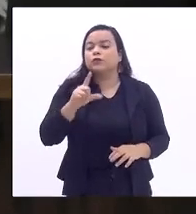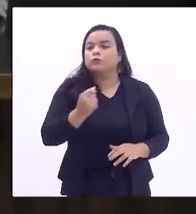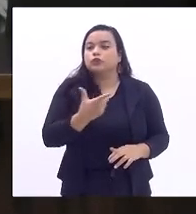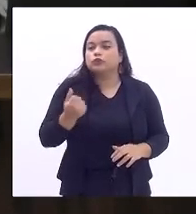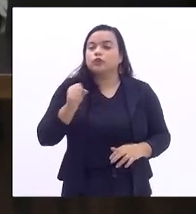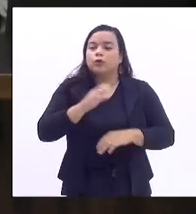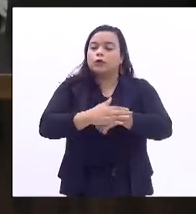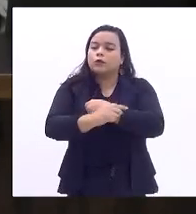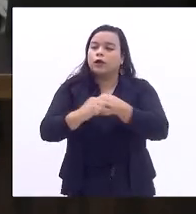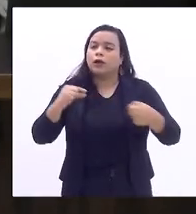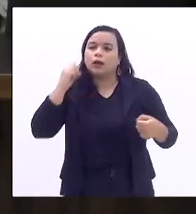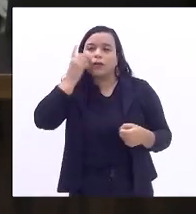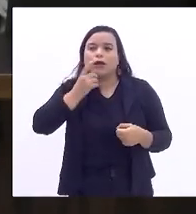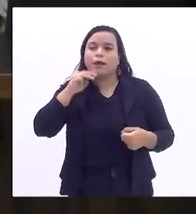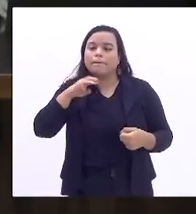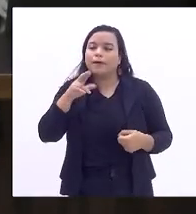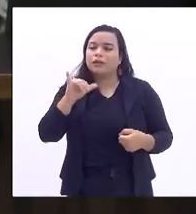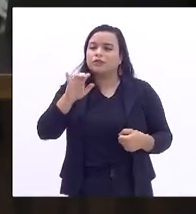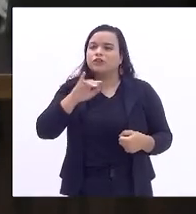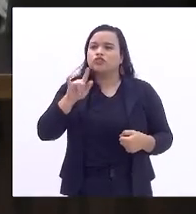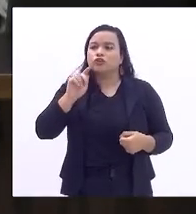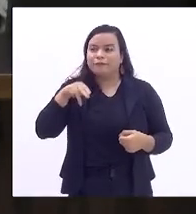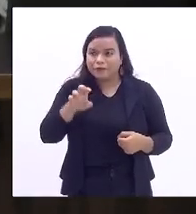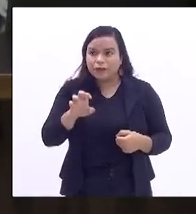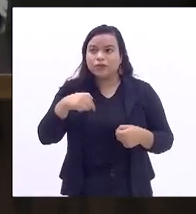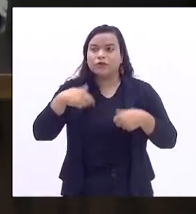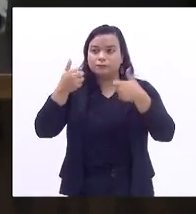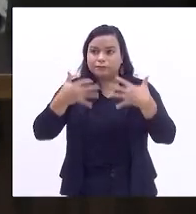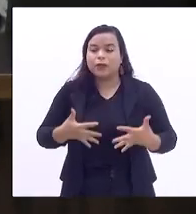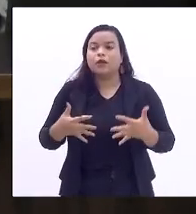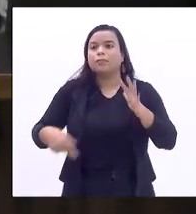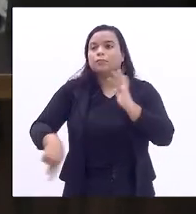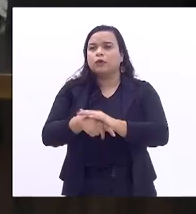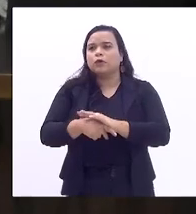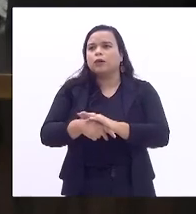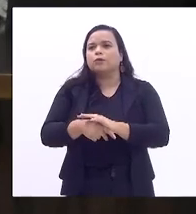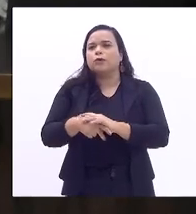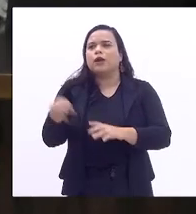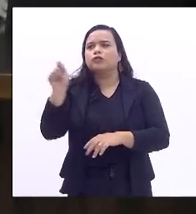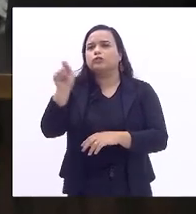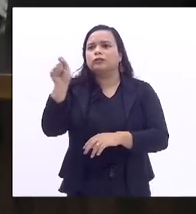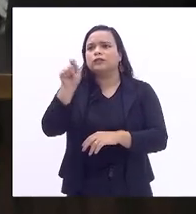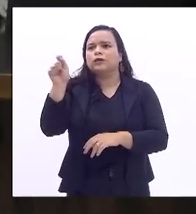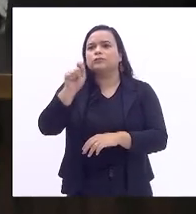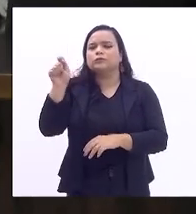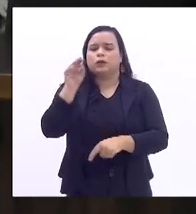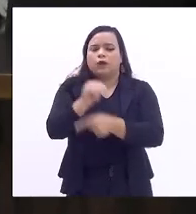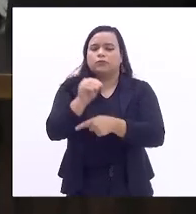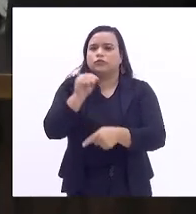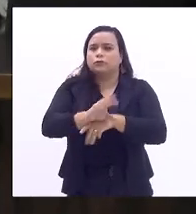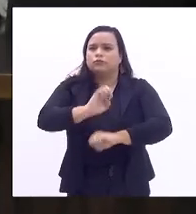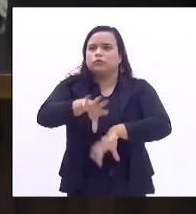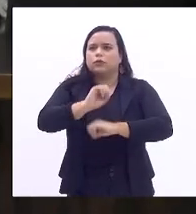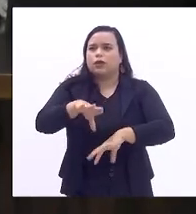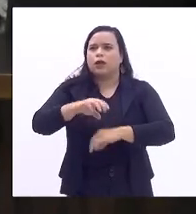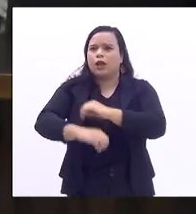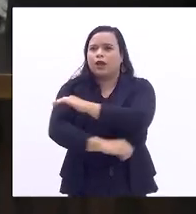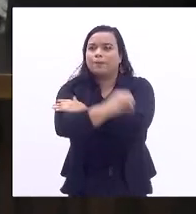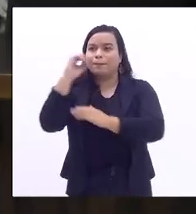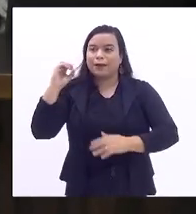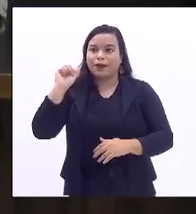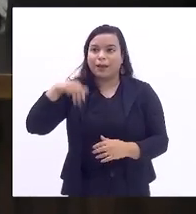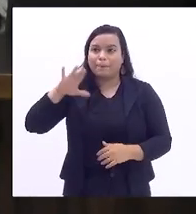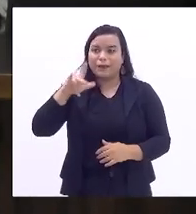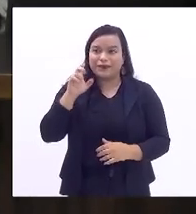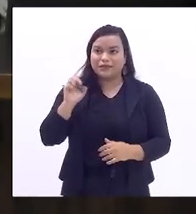de autoria do deputado a massa Giovani considera de utilidade pública à associação de assistência Educacional amanhecer parecida a comissão de